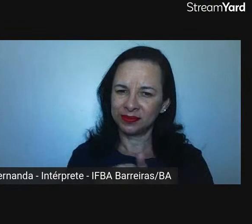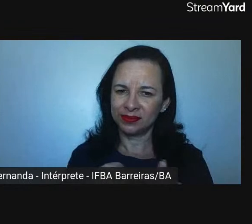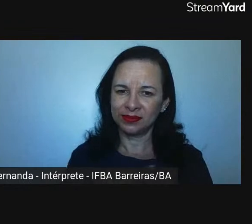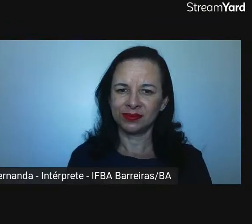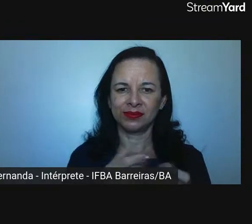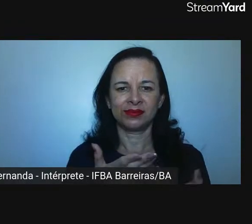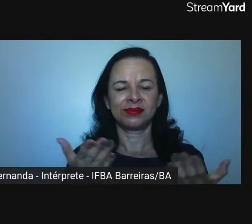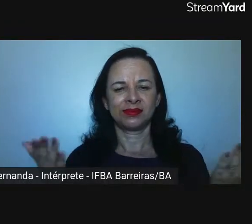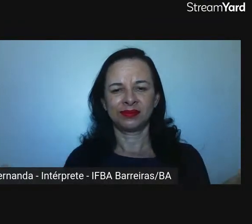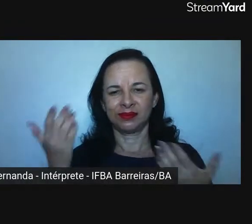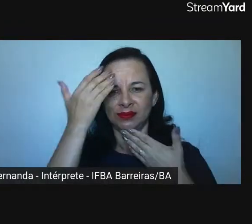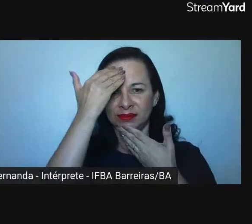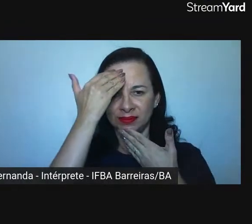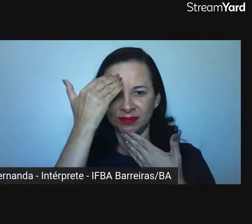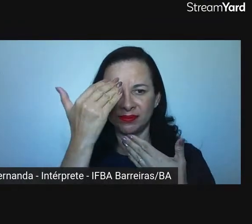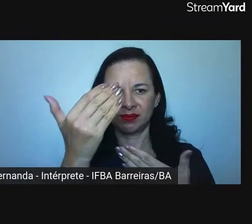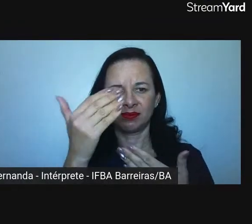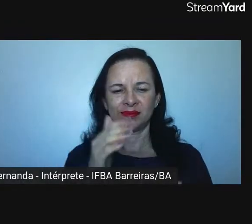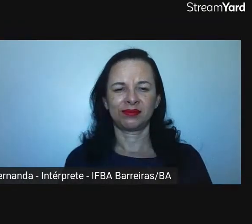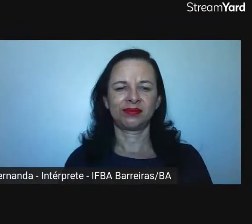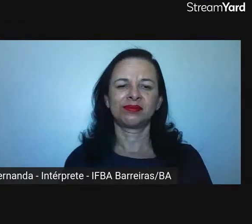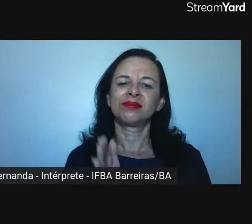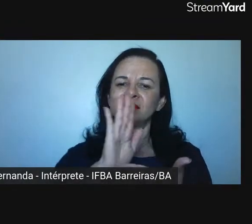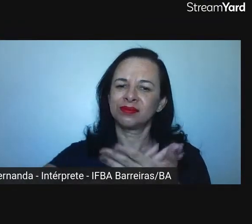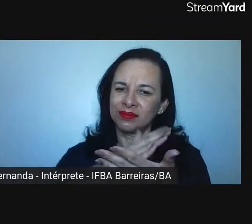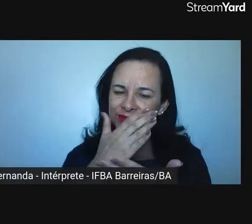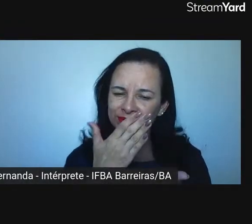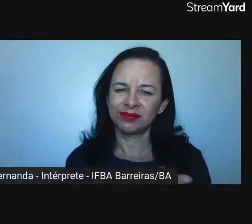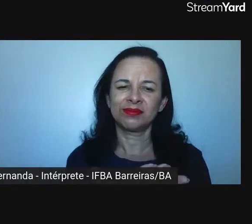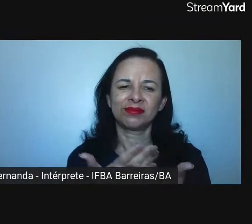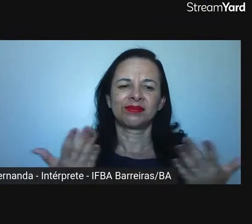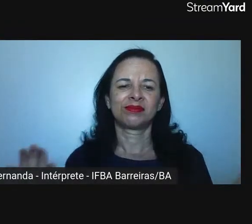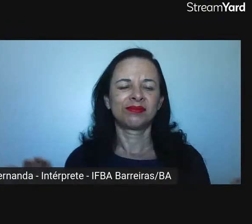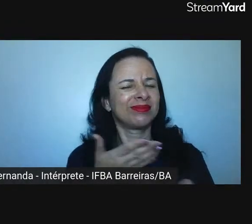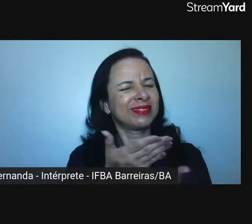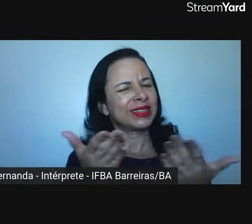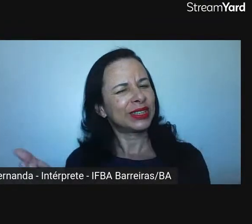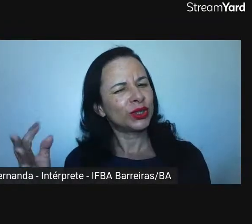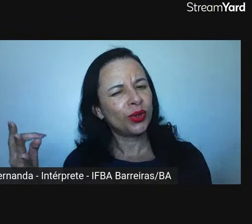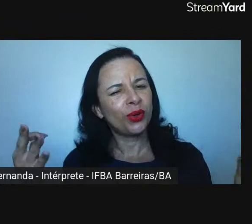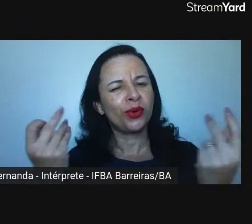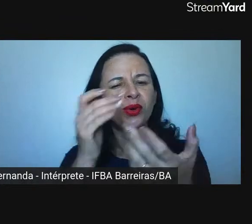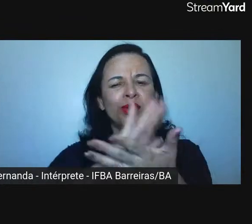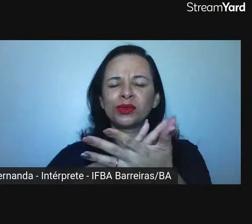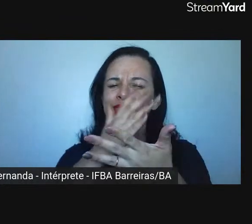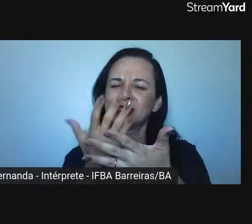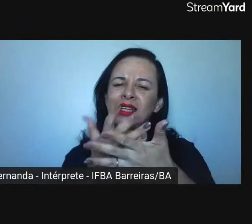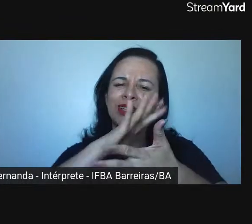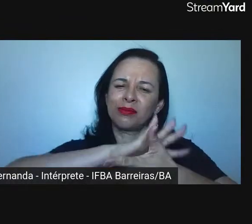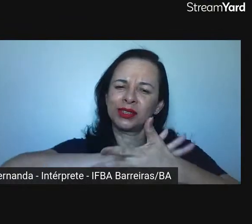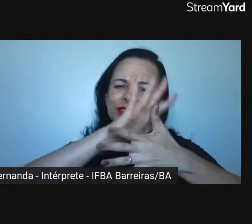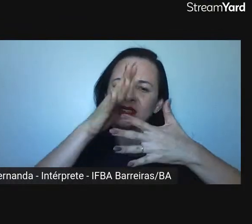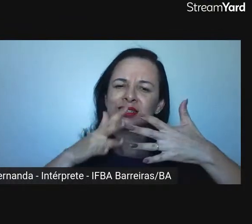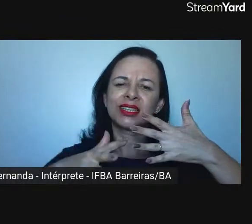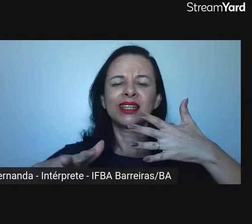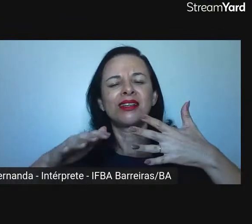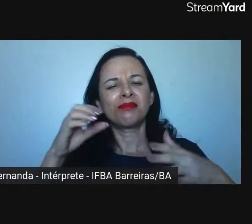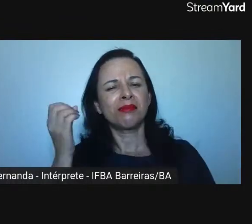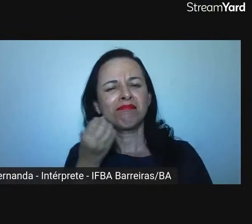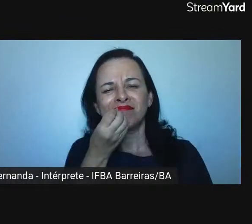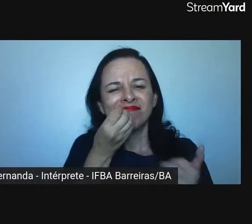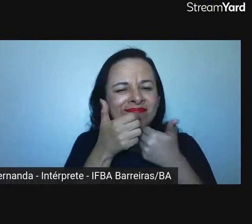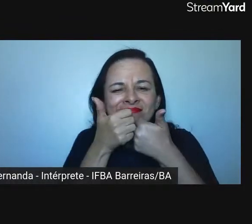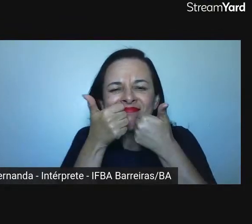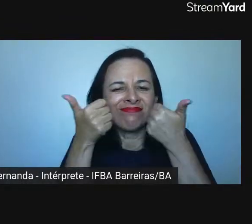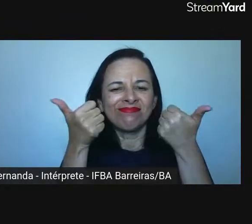de agradecer aos intérprete as intérpretes de Libras a e bom ah